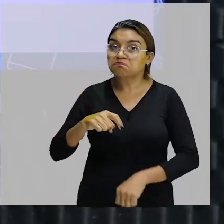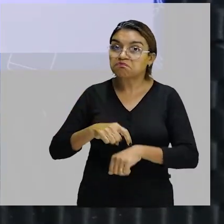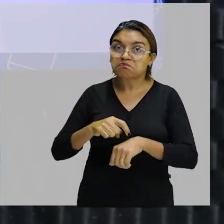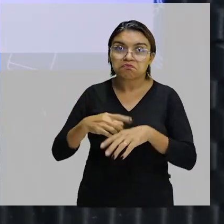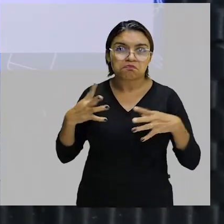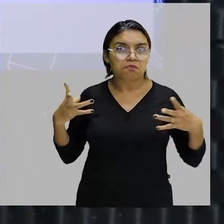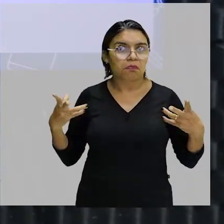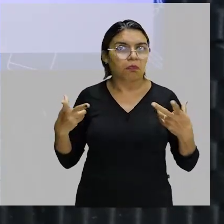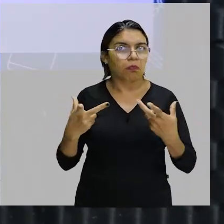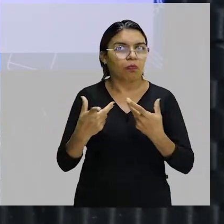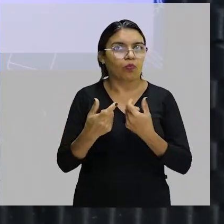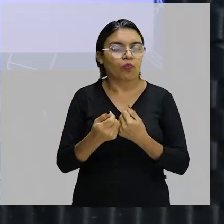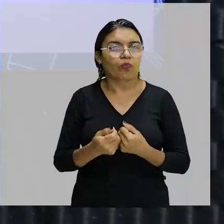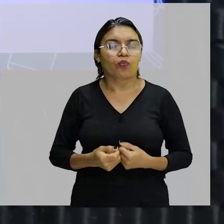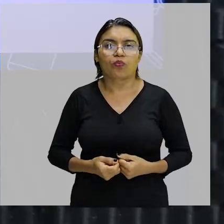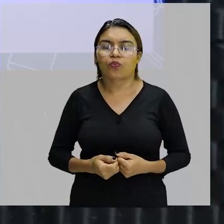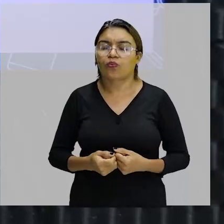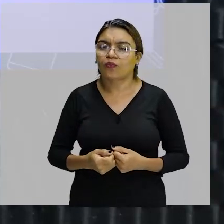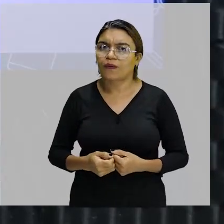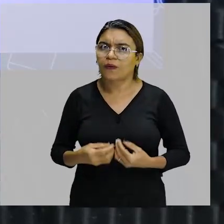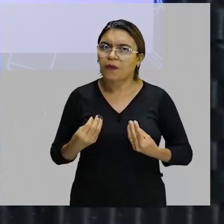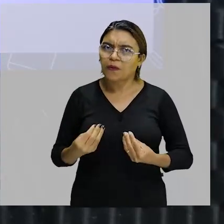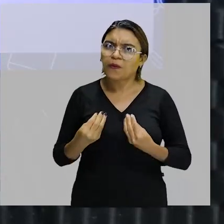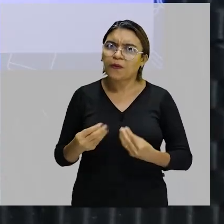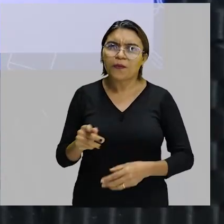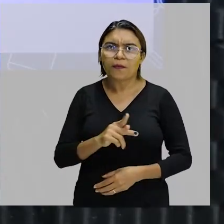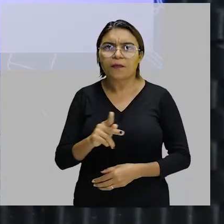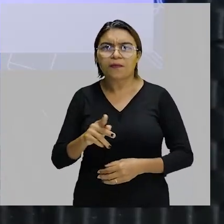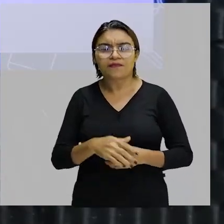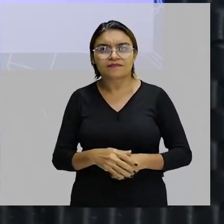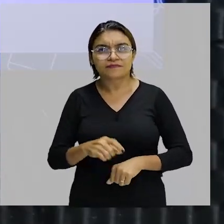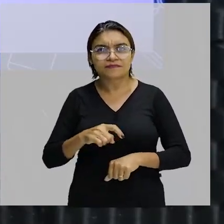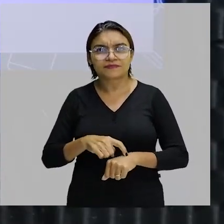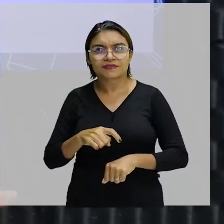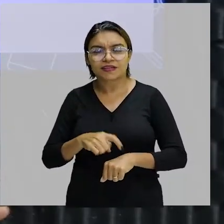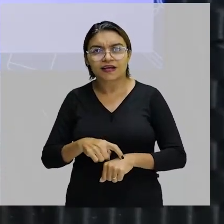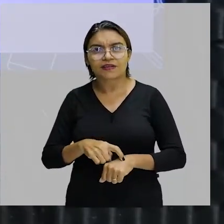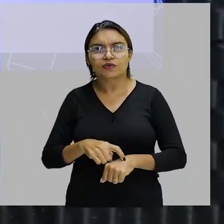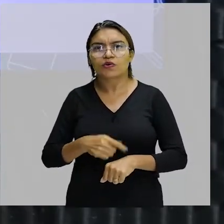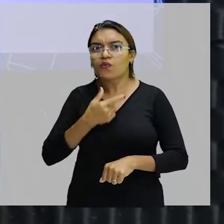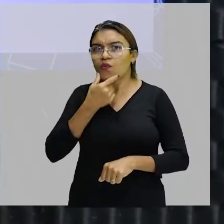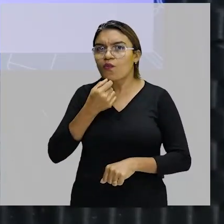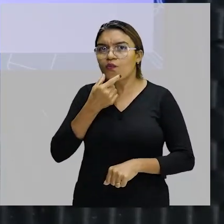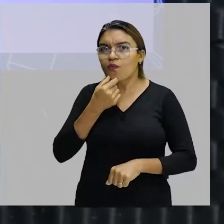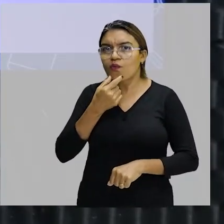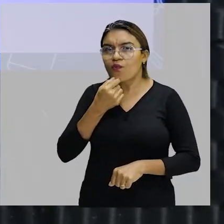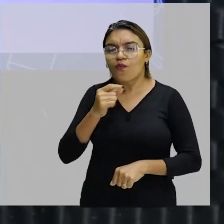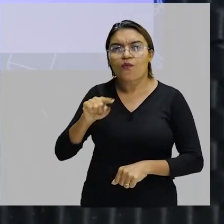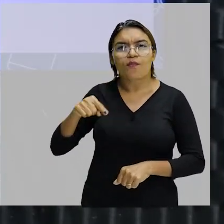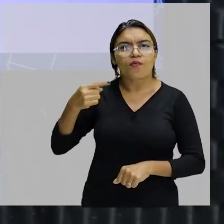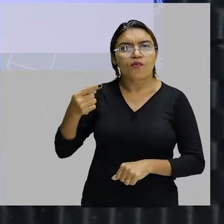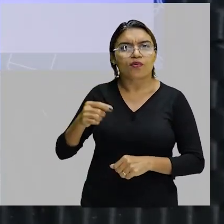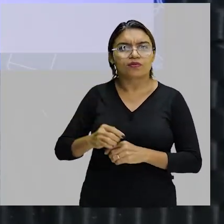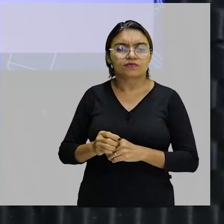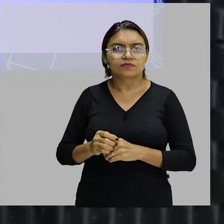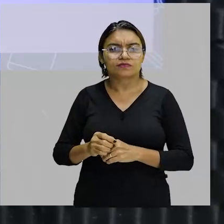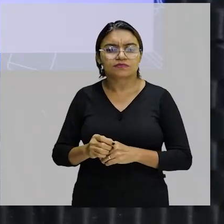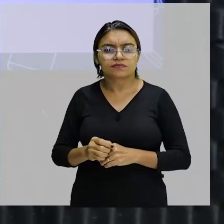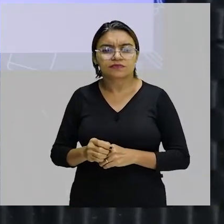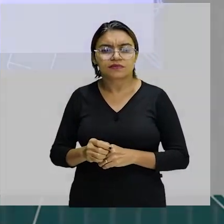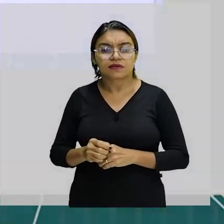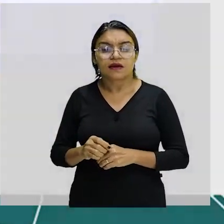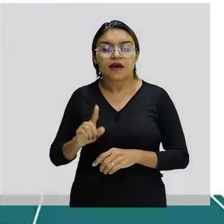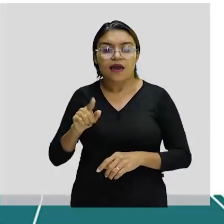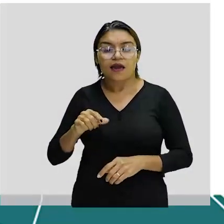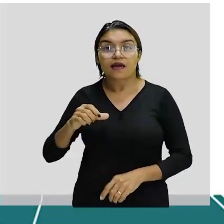Maravilhoso esse tempo. Nada, professor. O tempo de um Usain Bolt aí, o recorde mundial é 9 segundos. Mas aqui eu